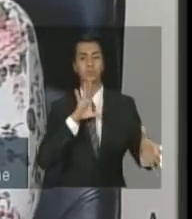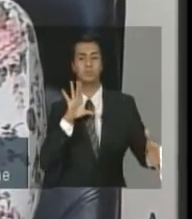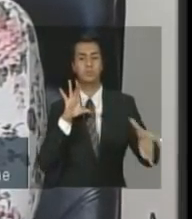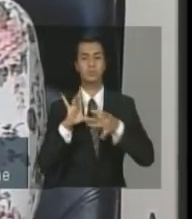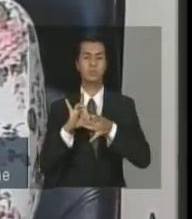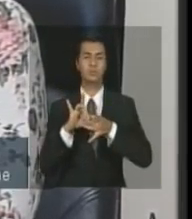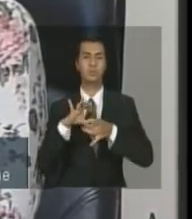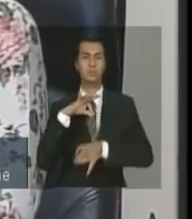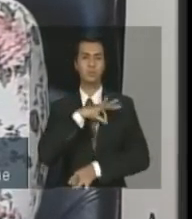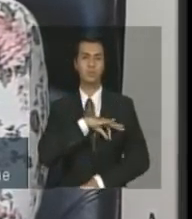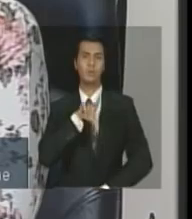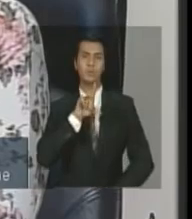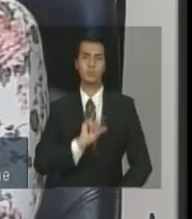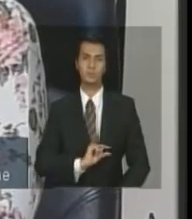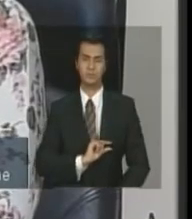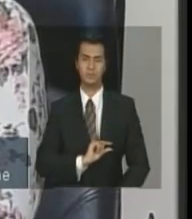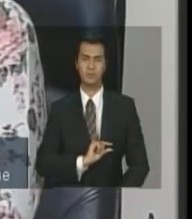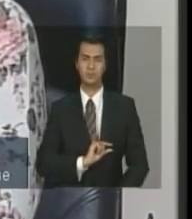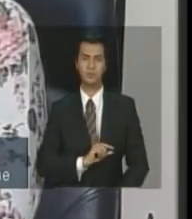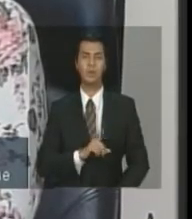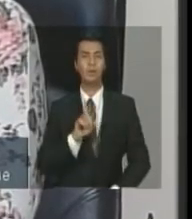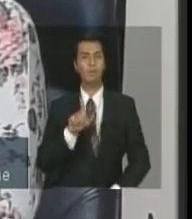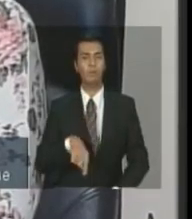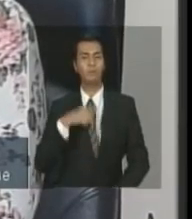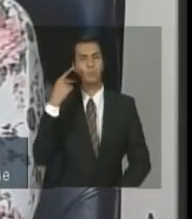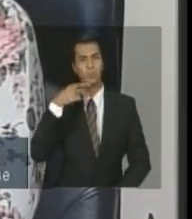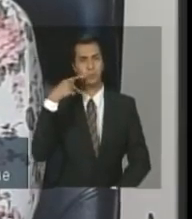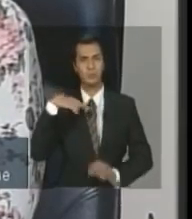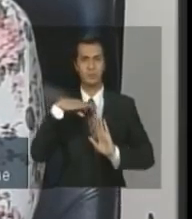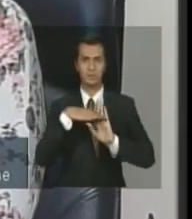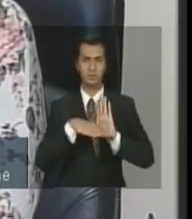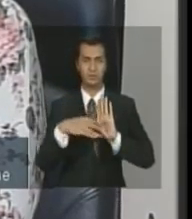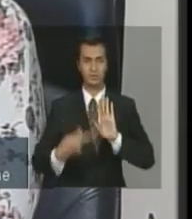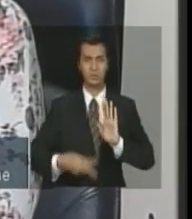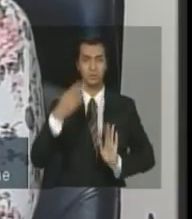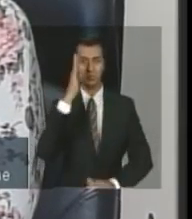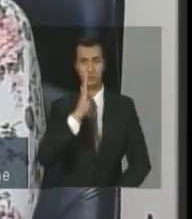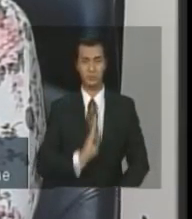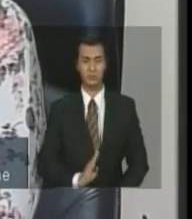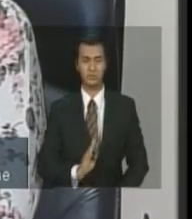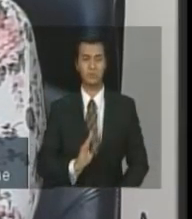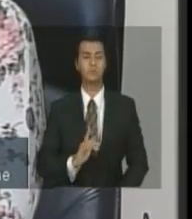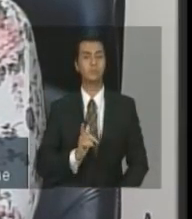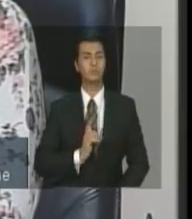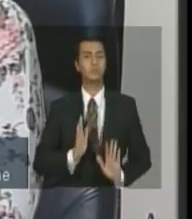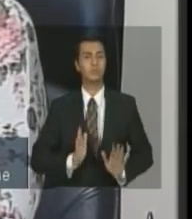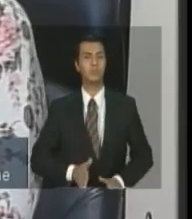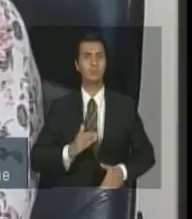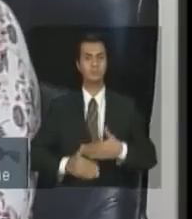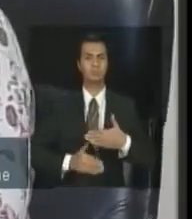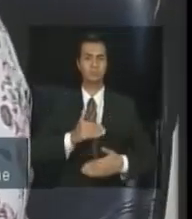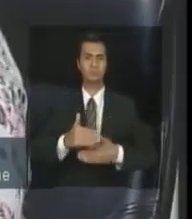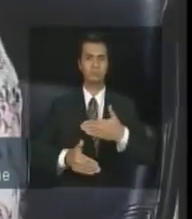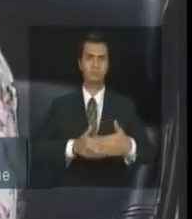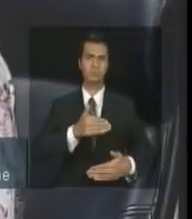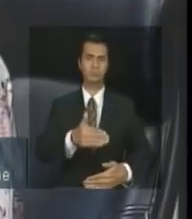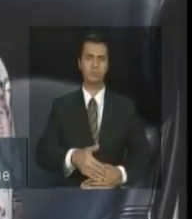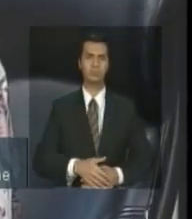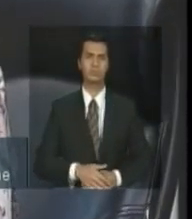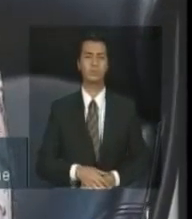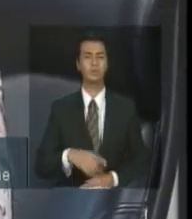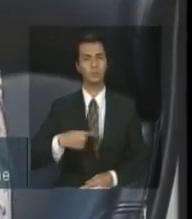salário mínimo, que foi uma das políticas no Brasil que teve um avanço muito grande. Então, a gente queria mostrar